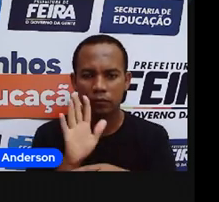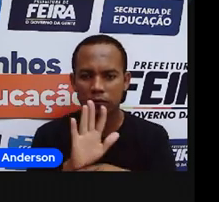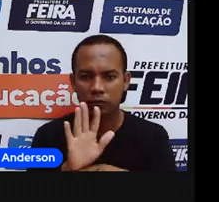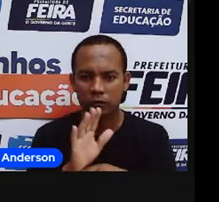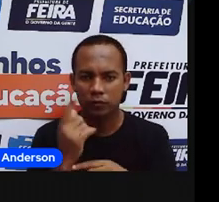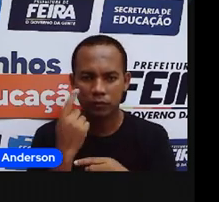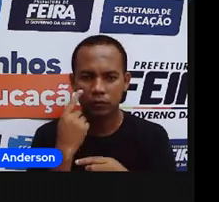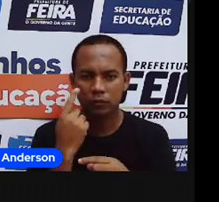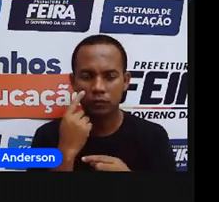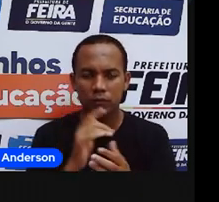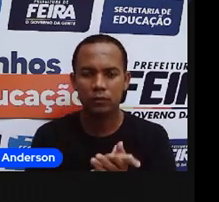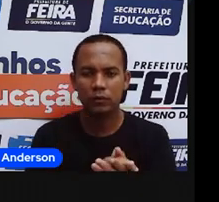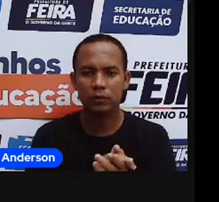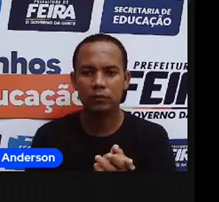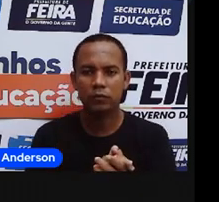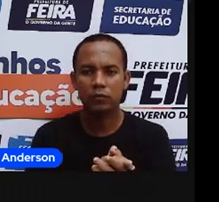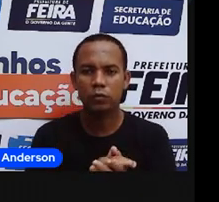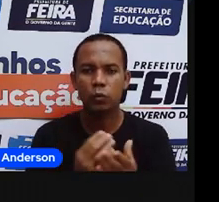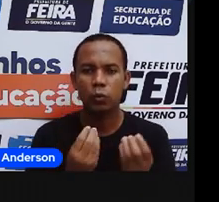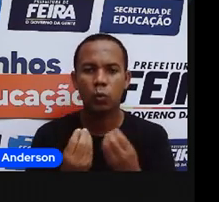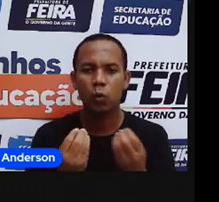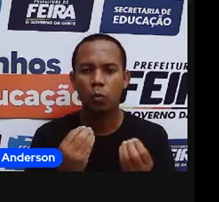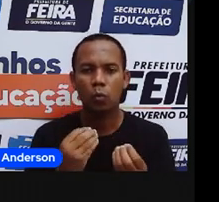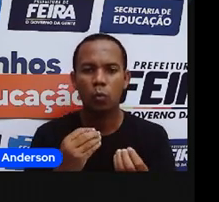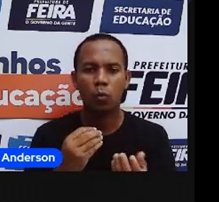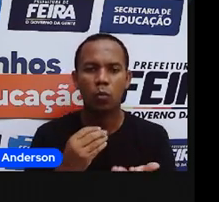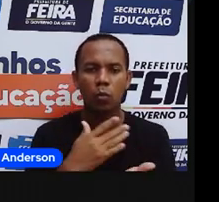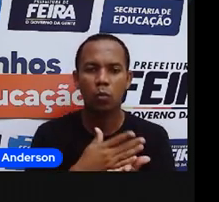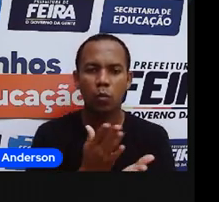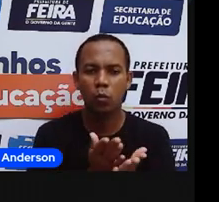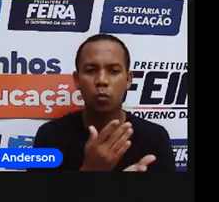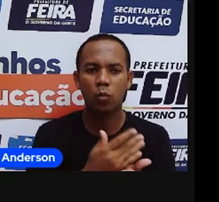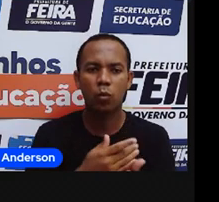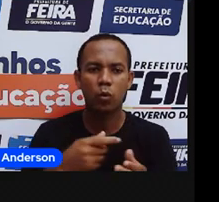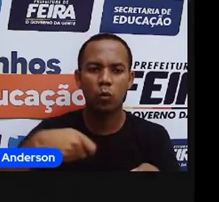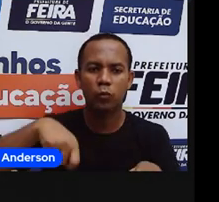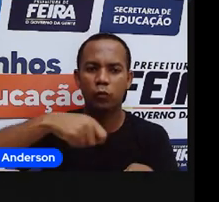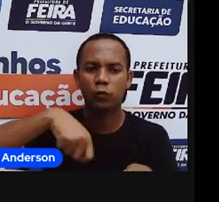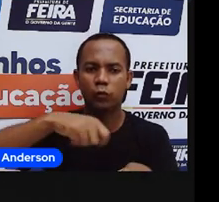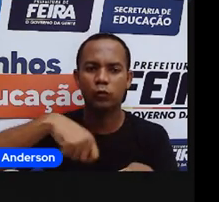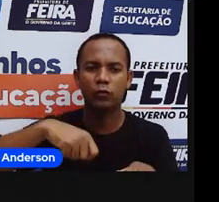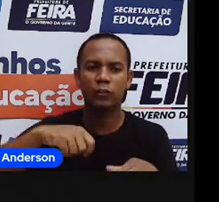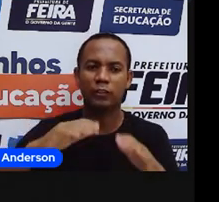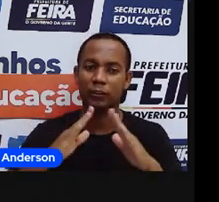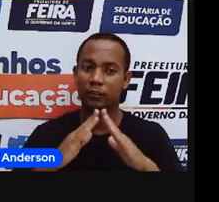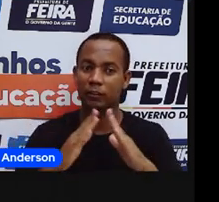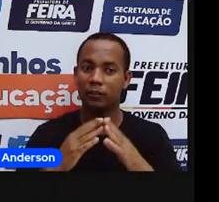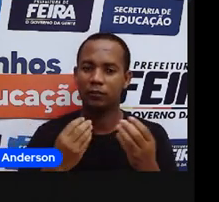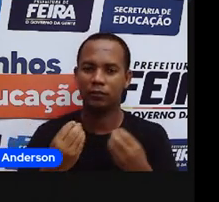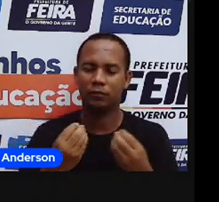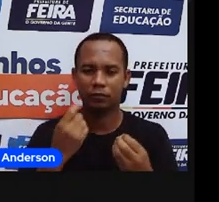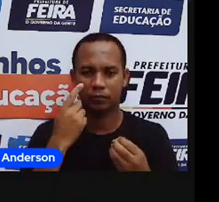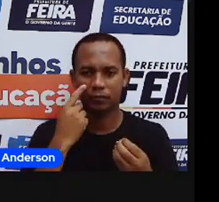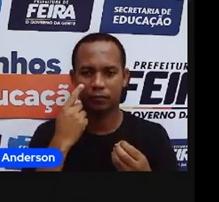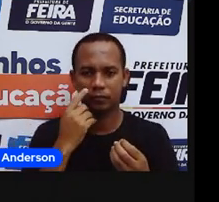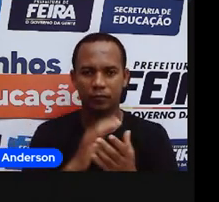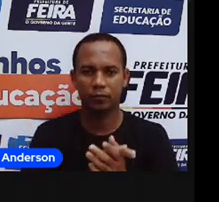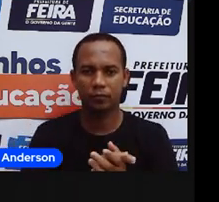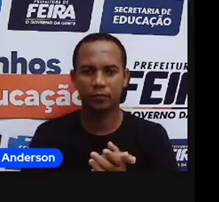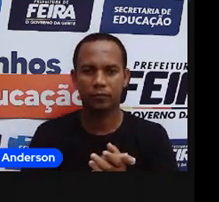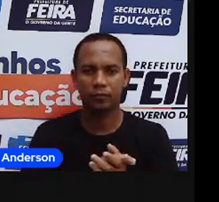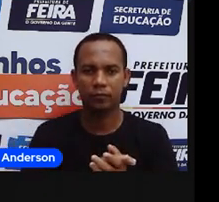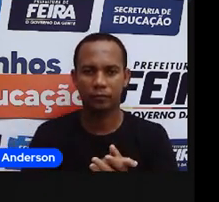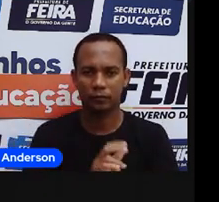conseguirem, tentarem, na verdade, fazer o bolo aí. Agora o quê? Com o responsável de vocês, né? 500